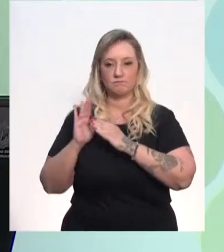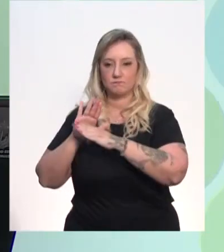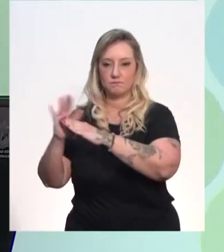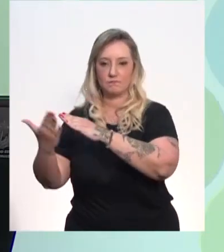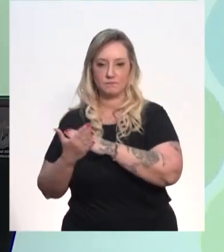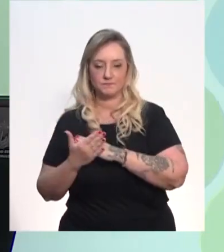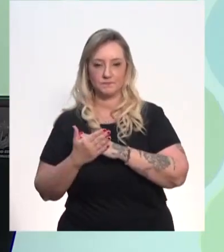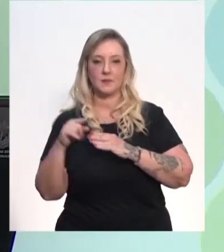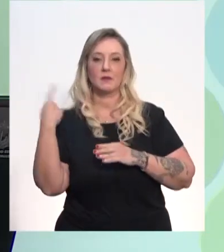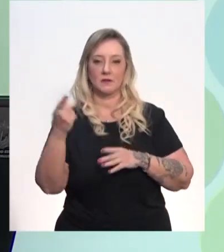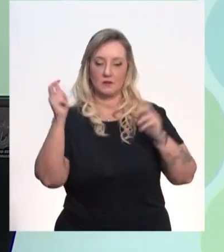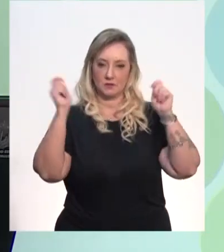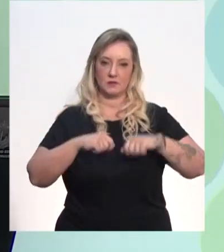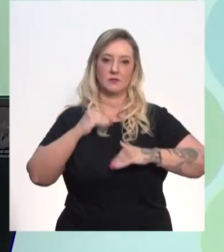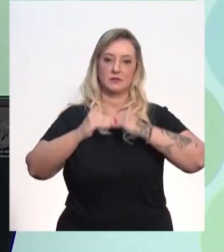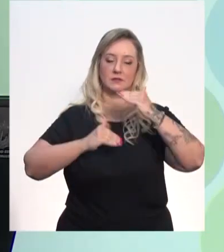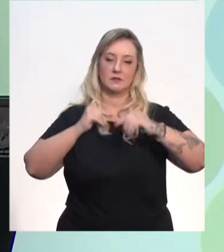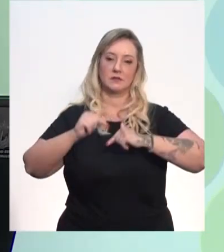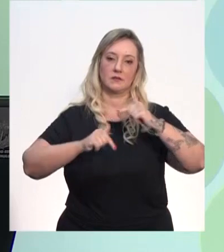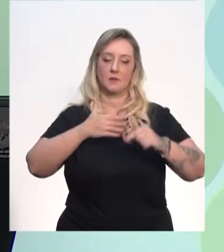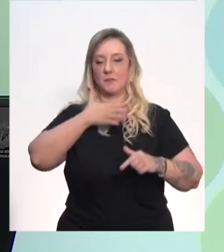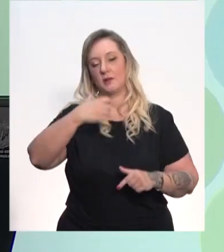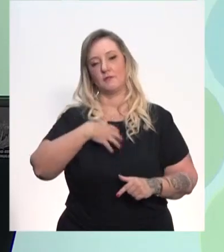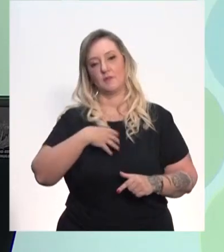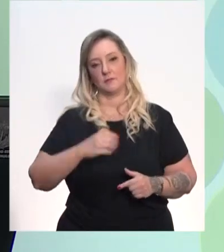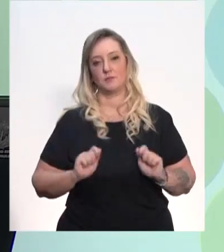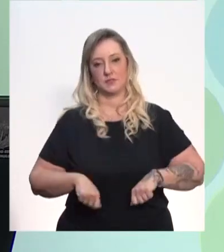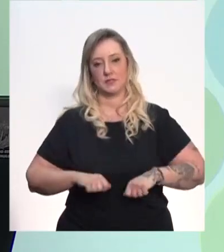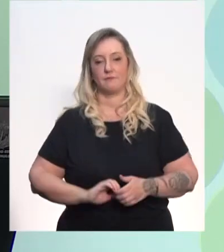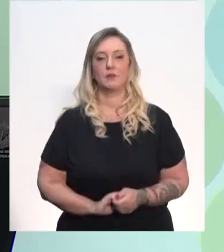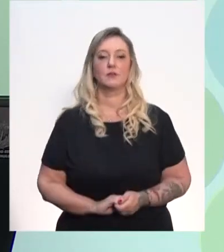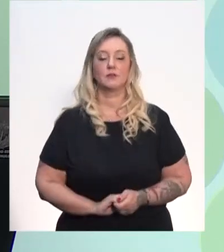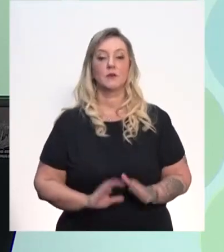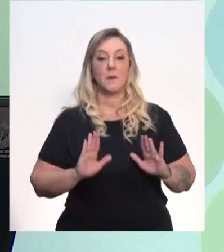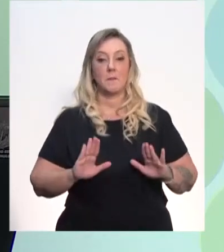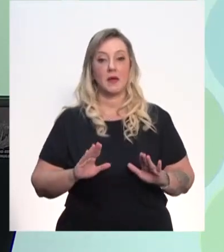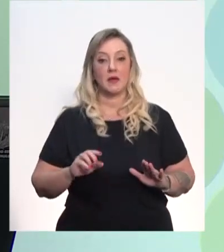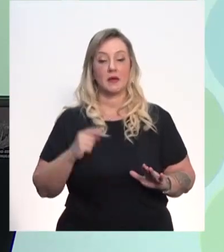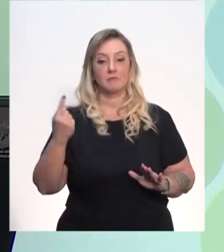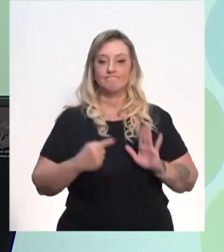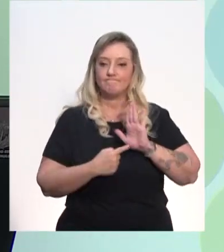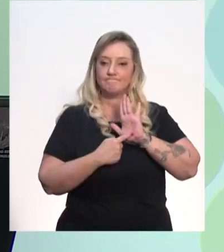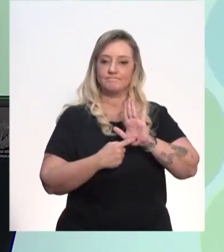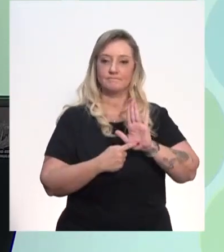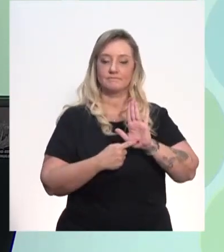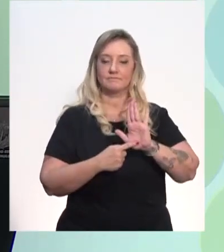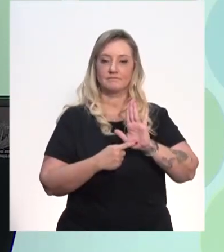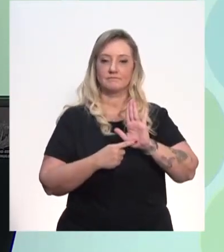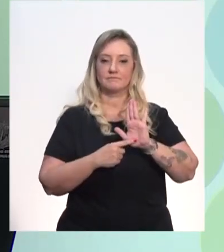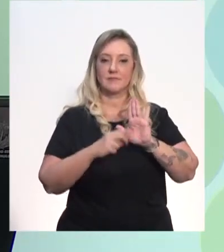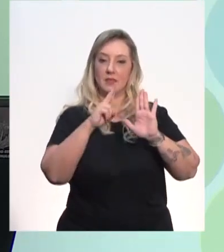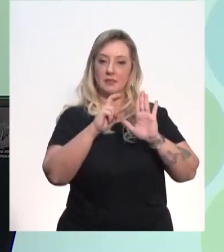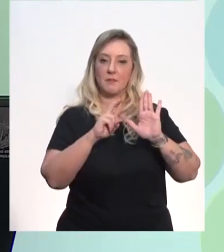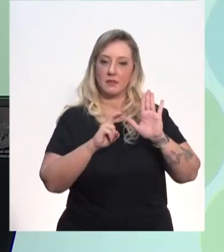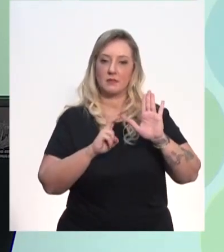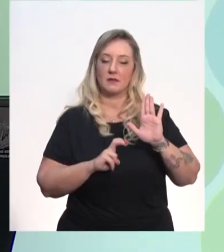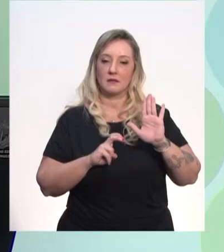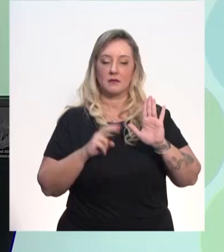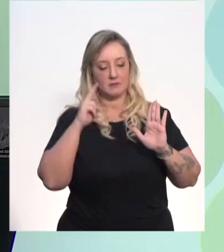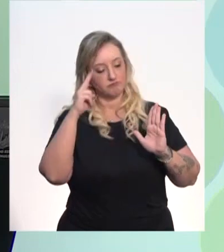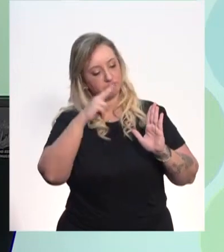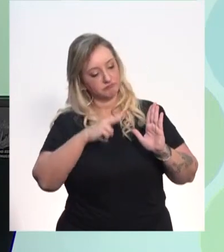um processo, né? Esse momento agora é um momento novo para todo mundo, todos nós temos as